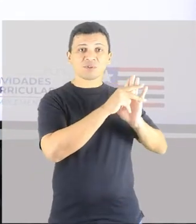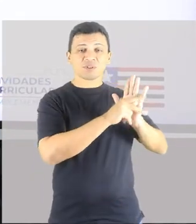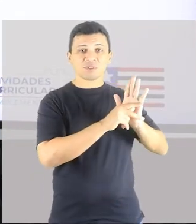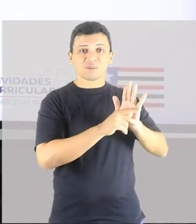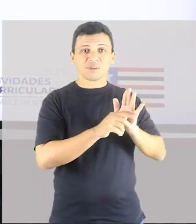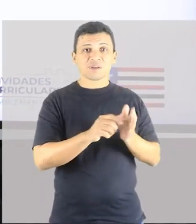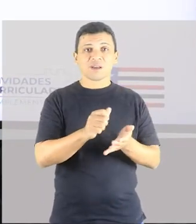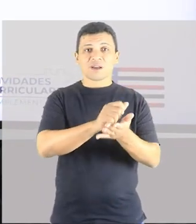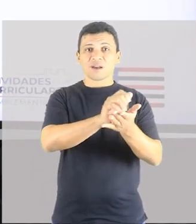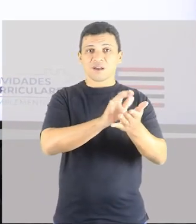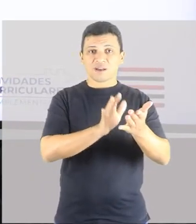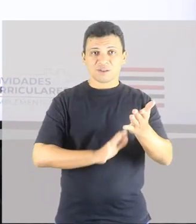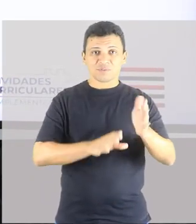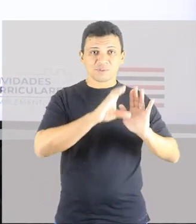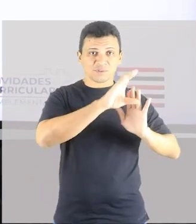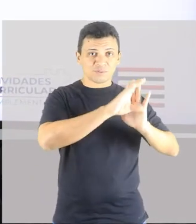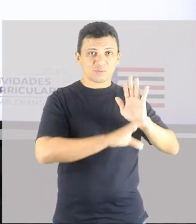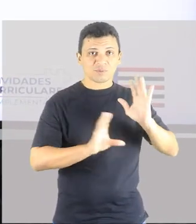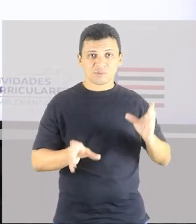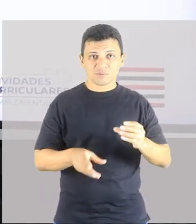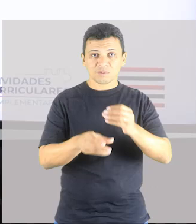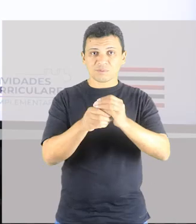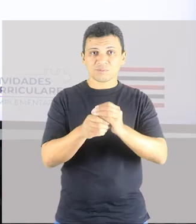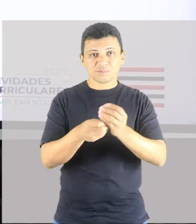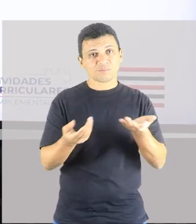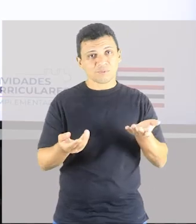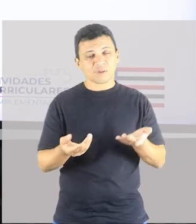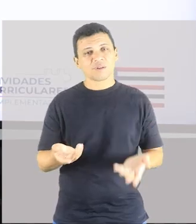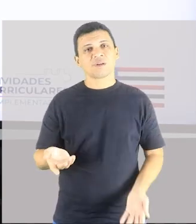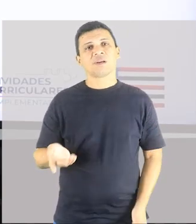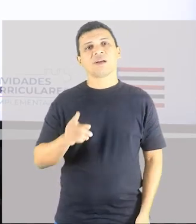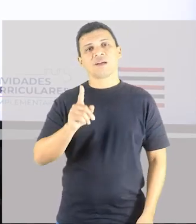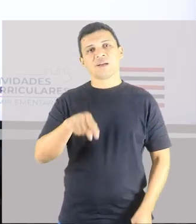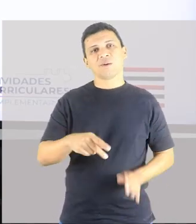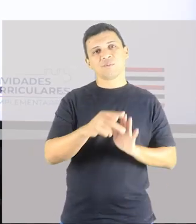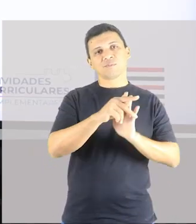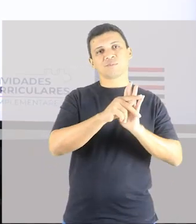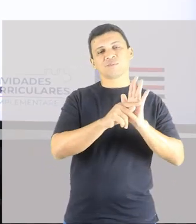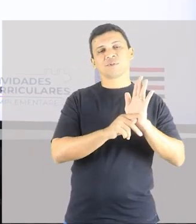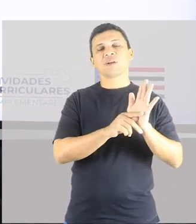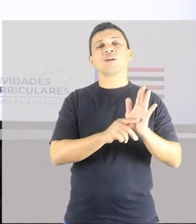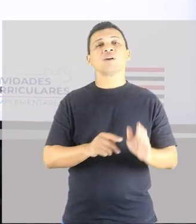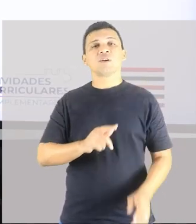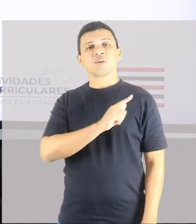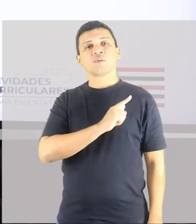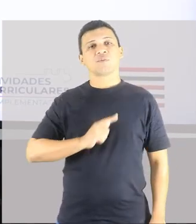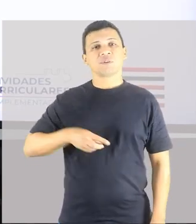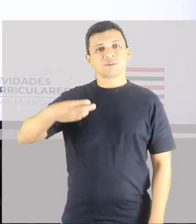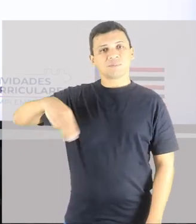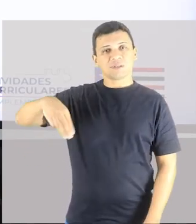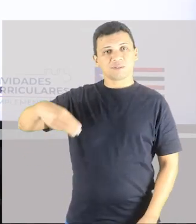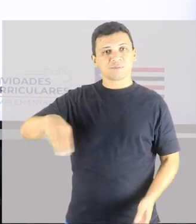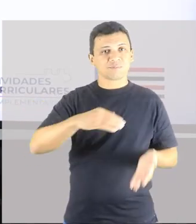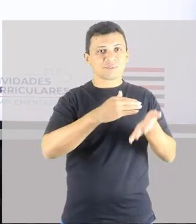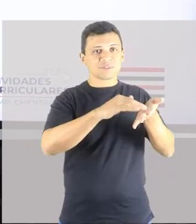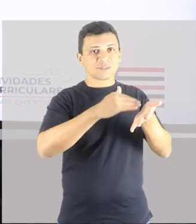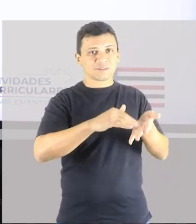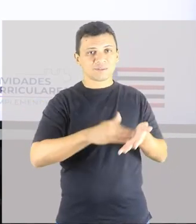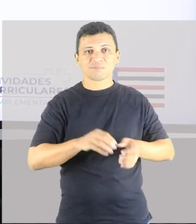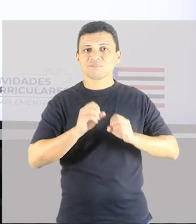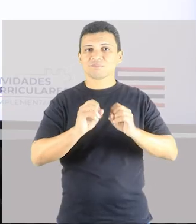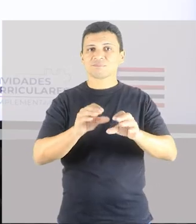Curriculares Complementares, uma iniciativa do Governo do Maranhão através da Secretaria do Estado. Pessoal, hoje o nosso assunto é